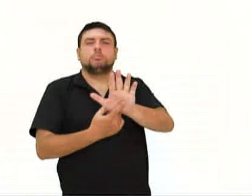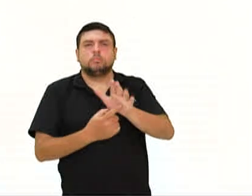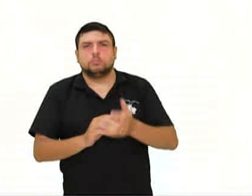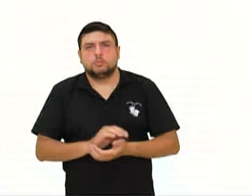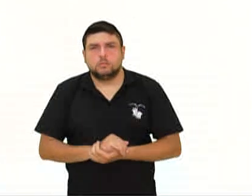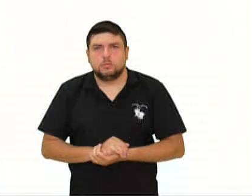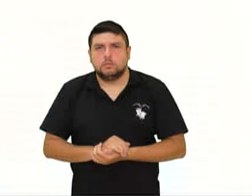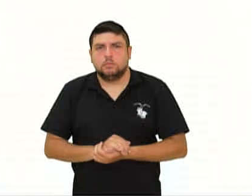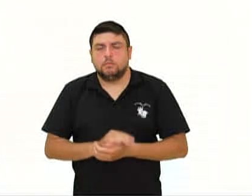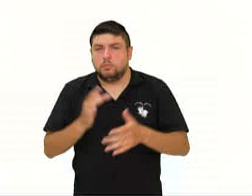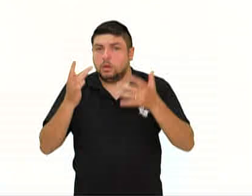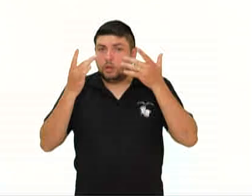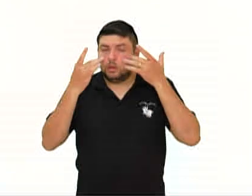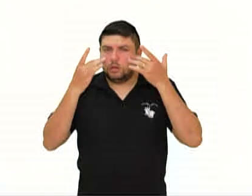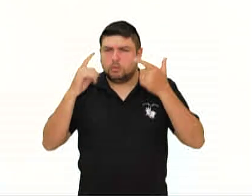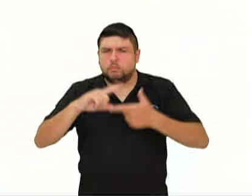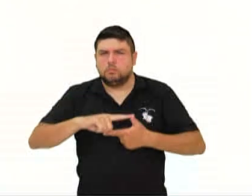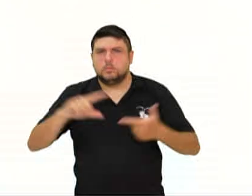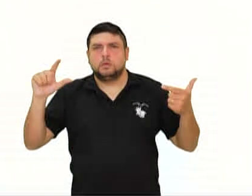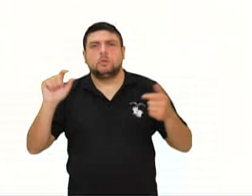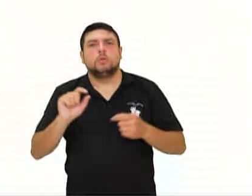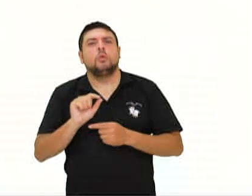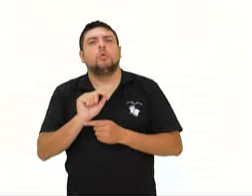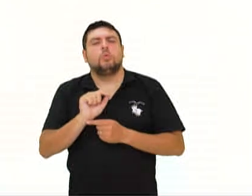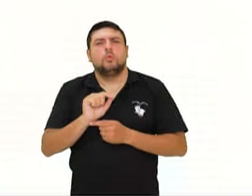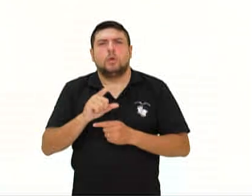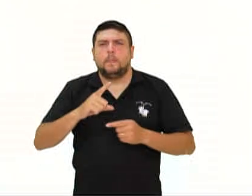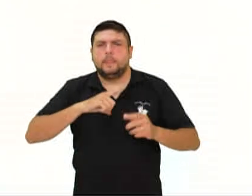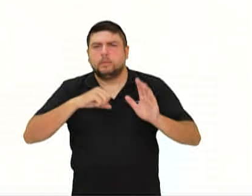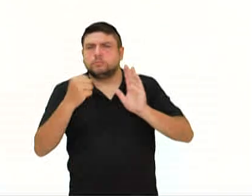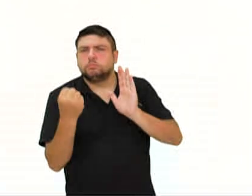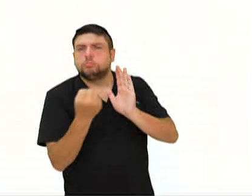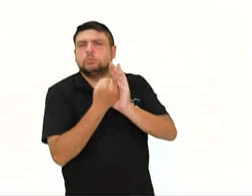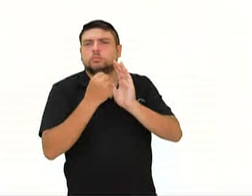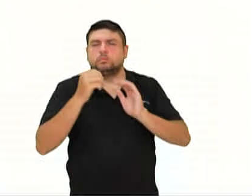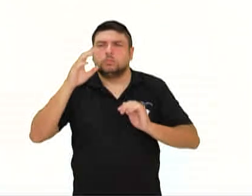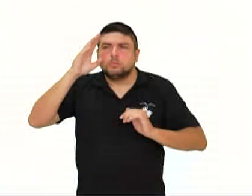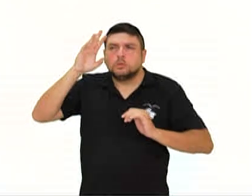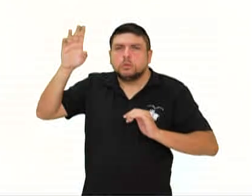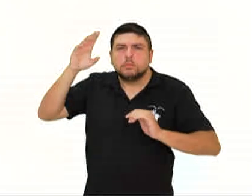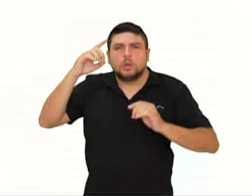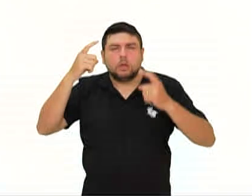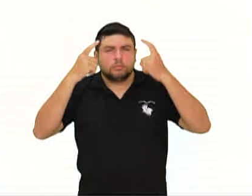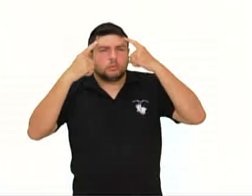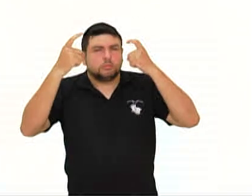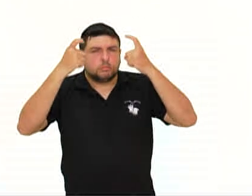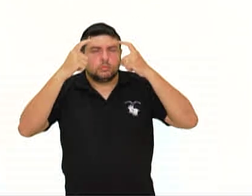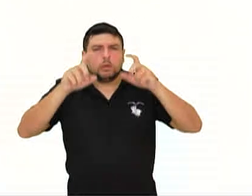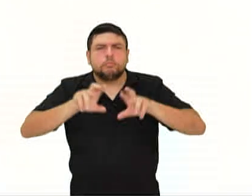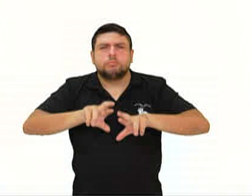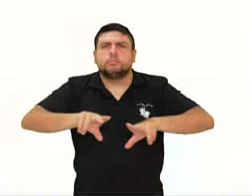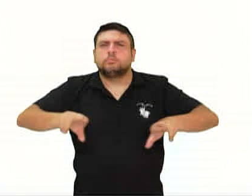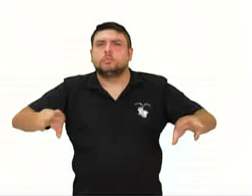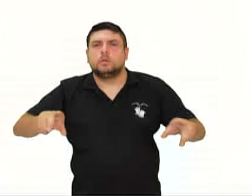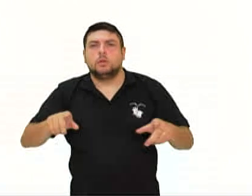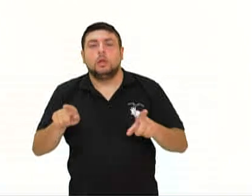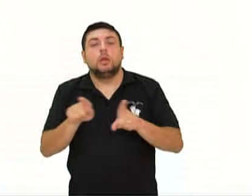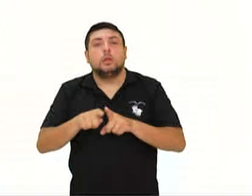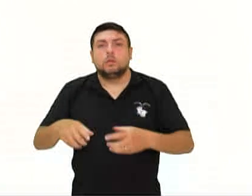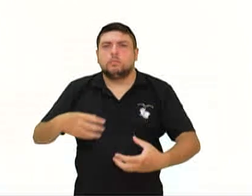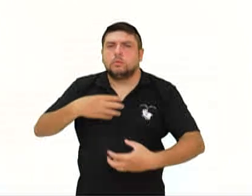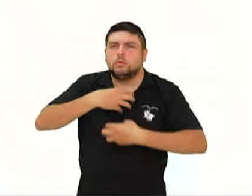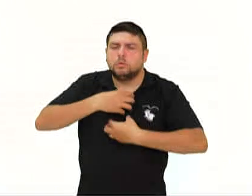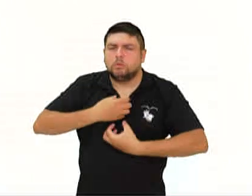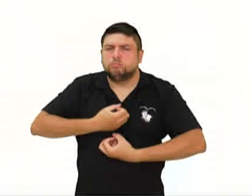é feito de forma a ser bastante rico em símbolos e ideias, elementos psicológicos e expressionistas que